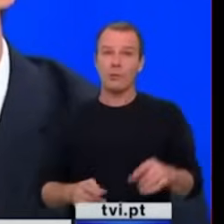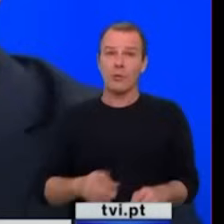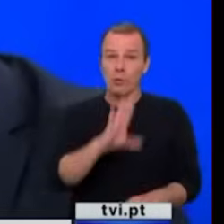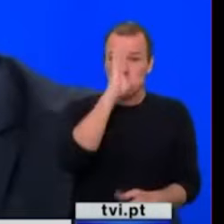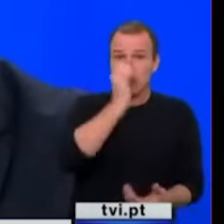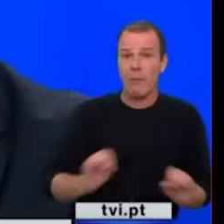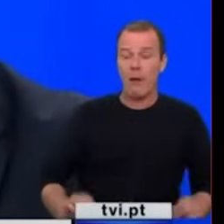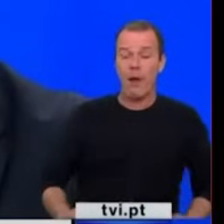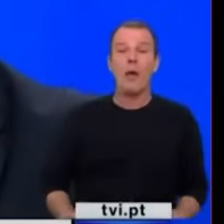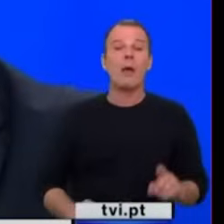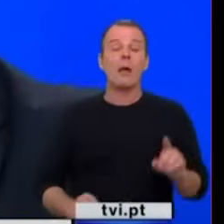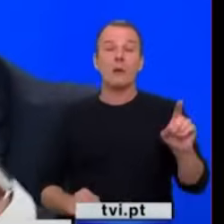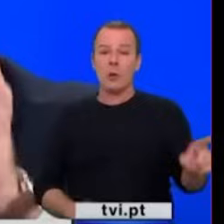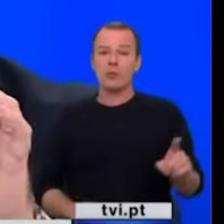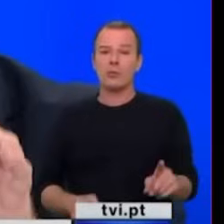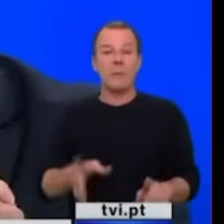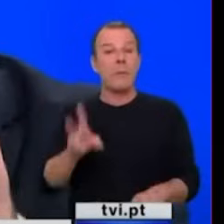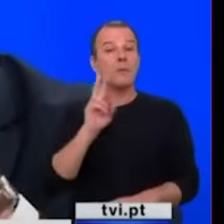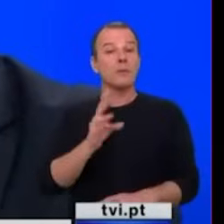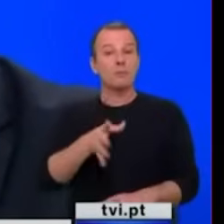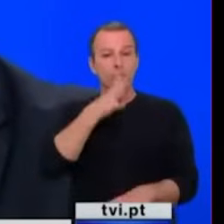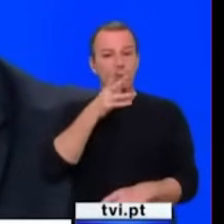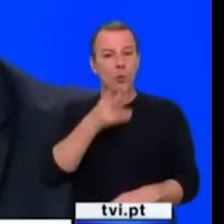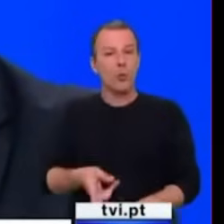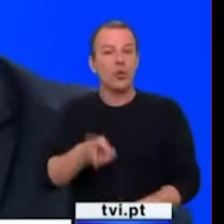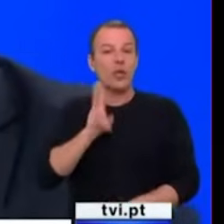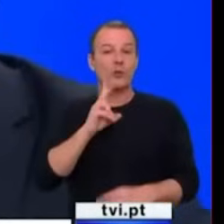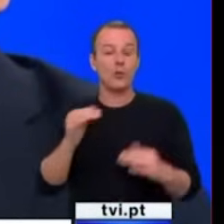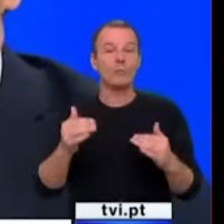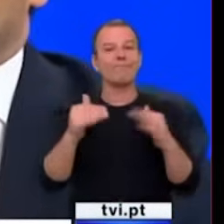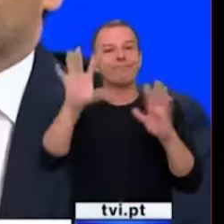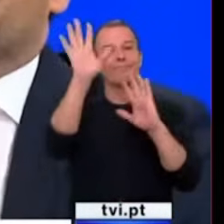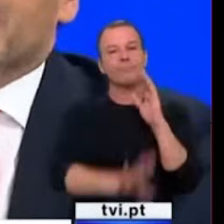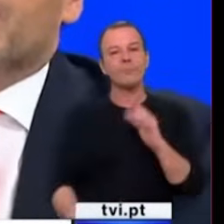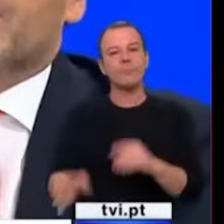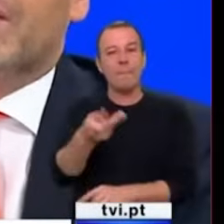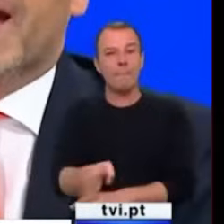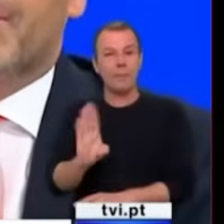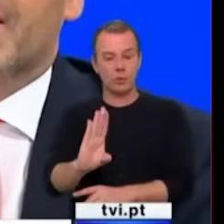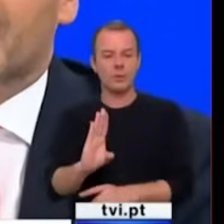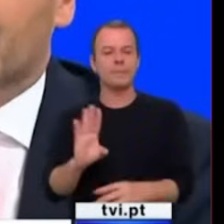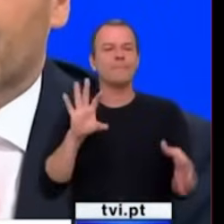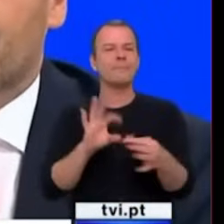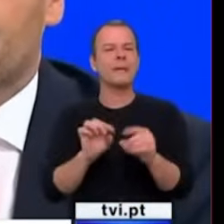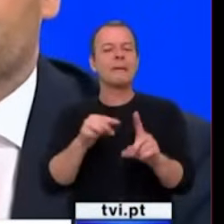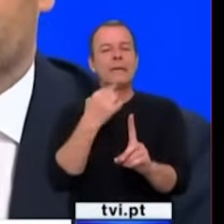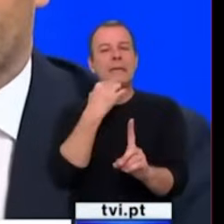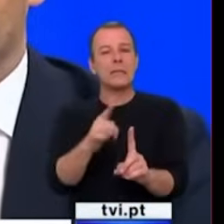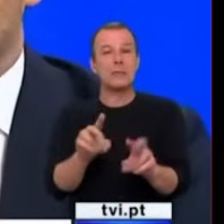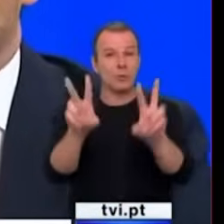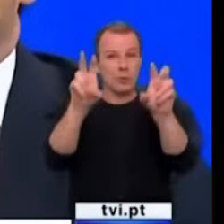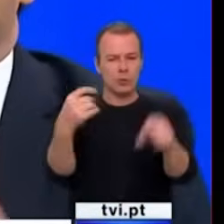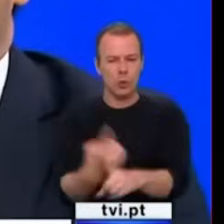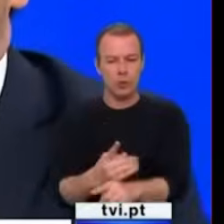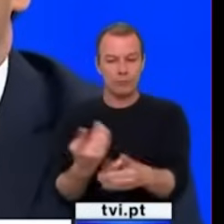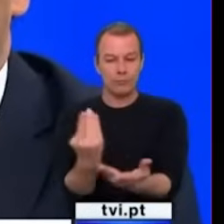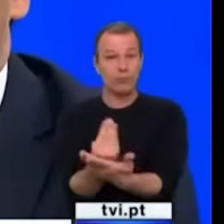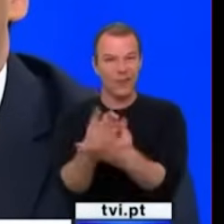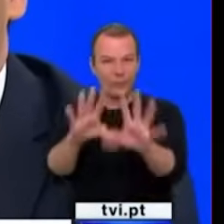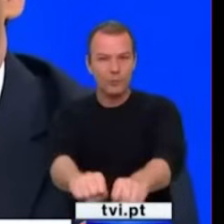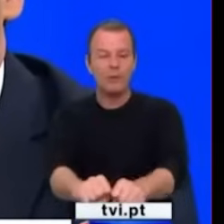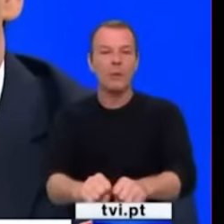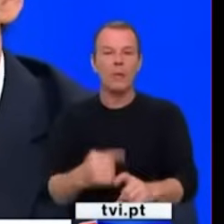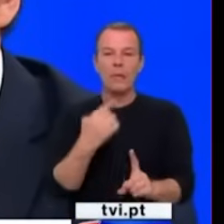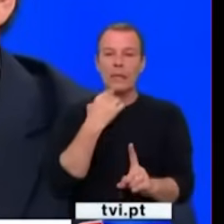sei tivemos declarações do diretor Nacional da polícia judiciária que para combate à corrupção que referindo-se até à apreensão e Confisco de bens diz que este era o grande